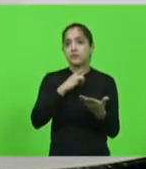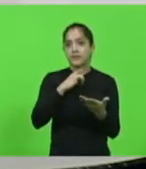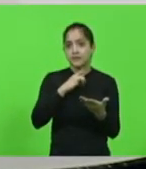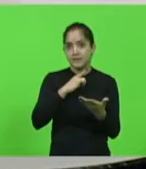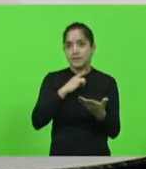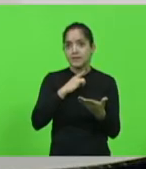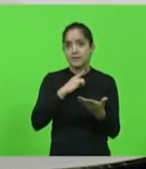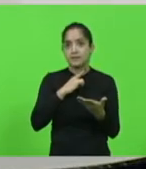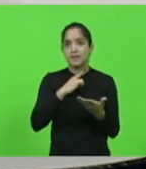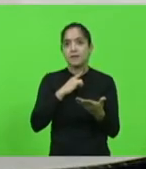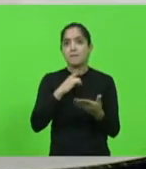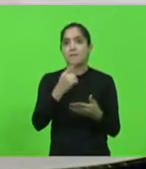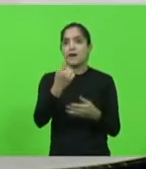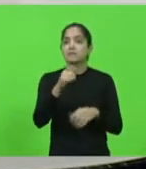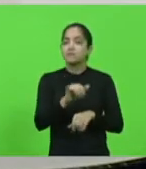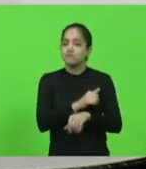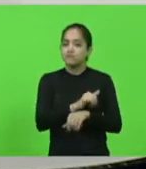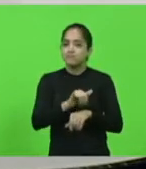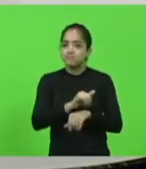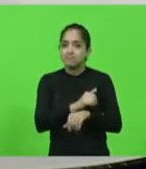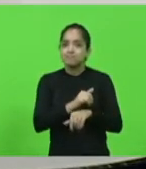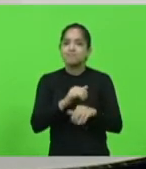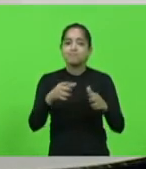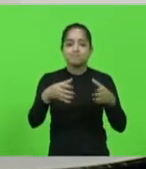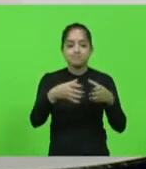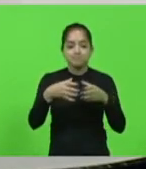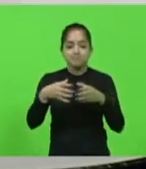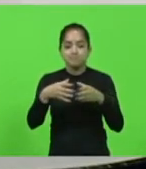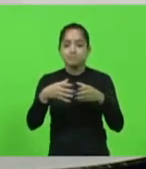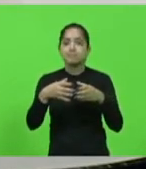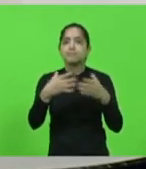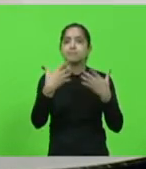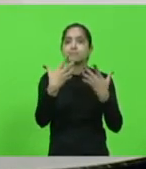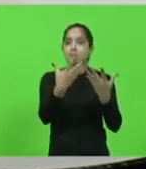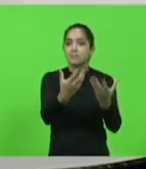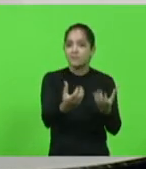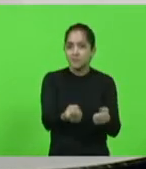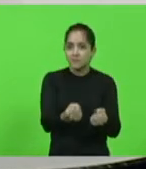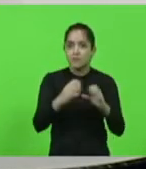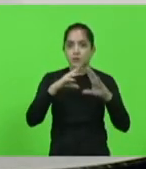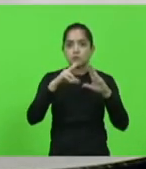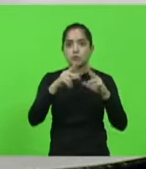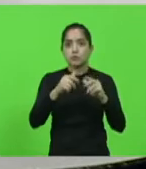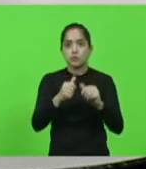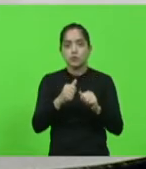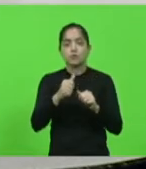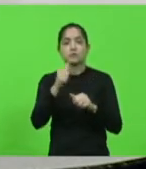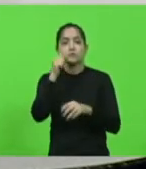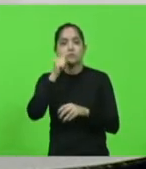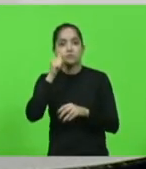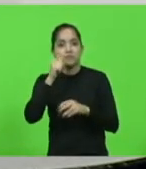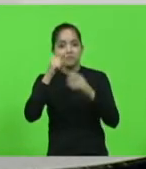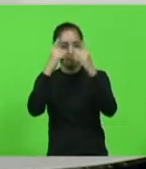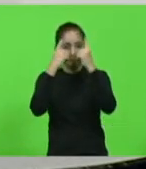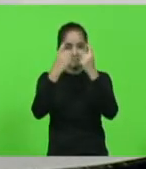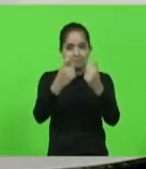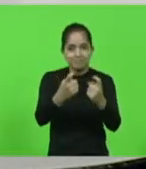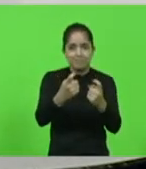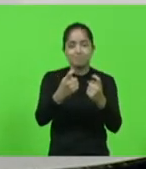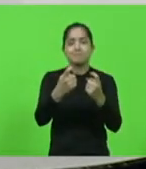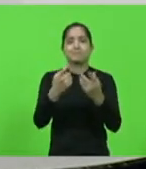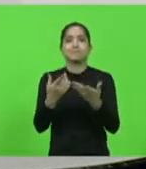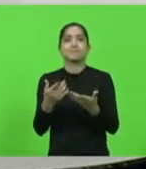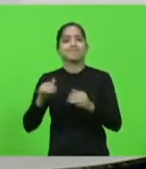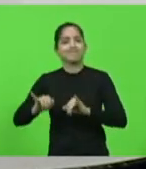esse instrumento para acolher todas as mulheres vítimas de violência e de processos de assédio,